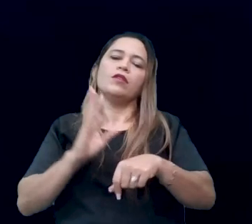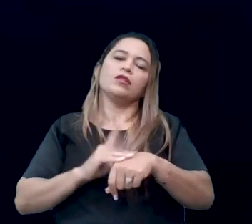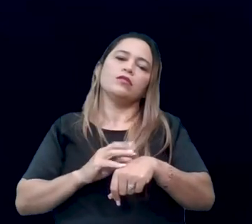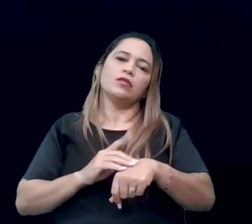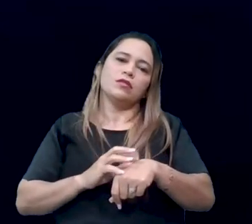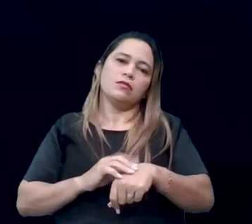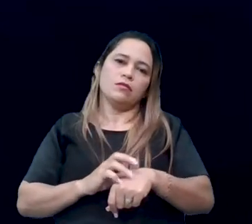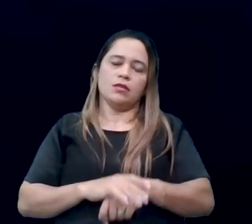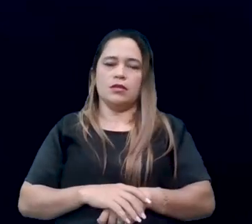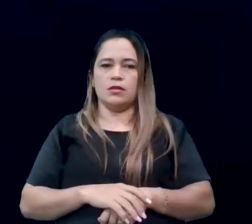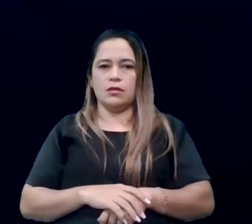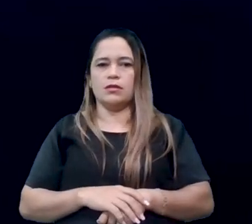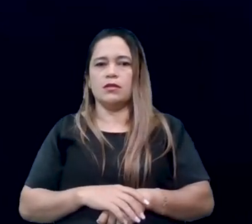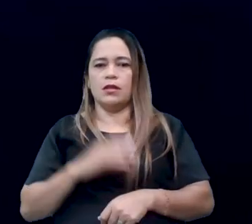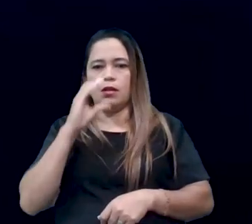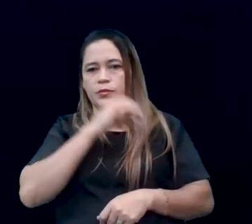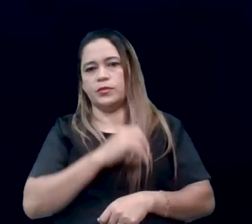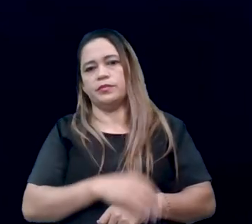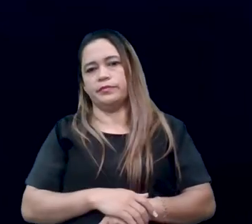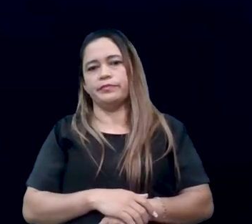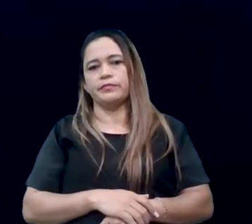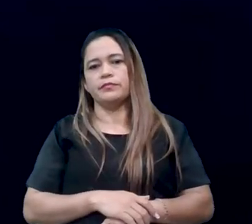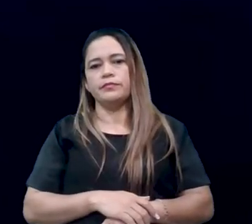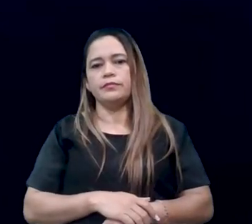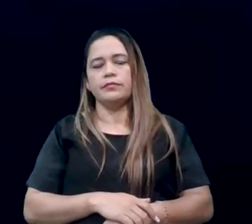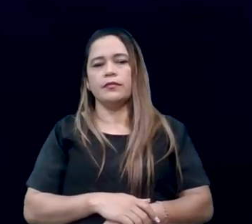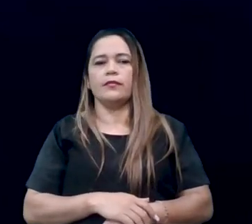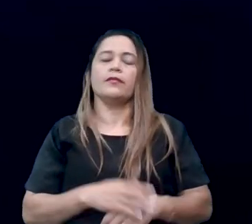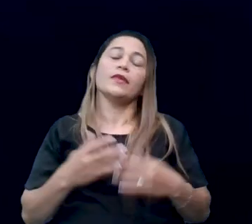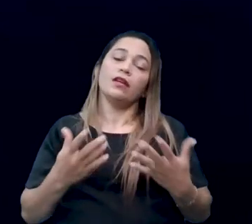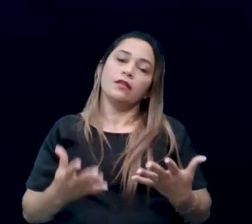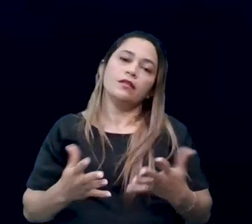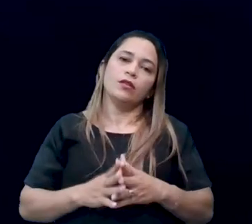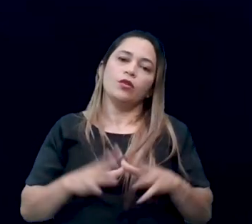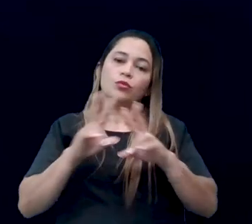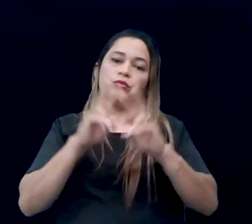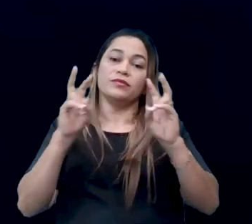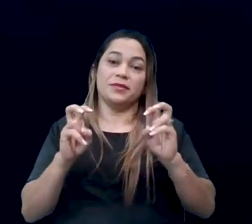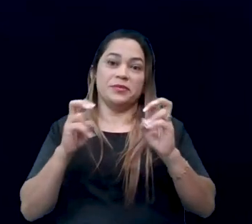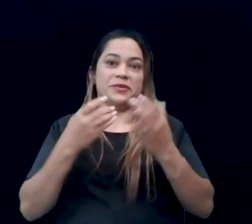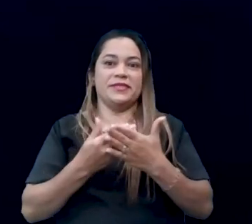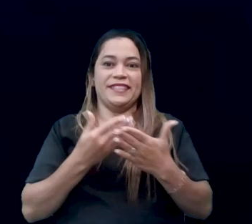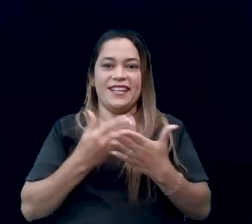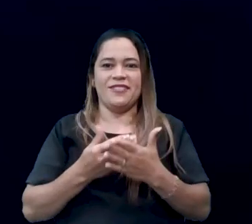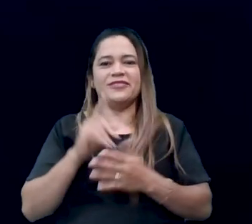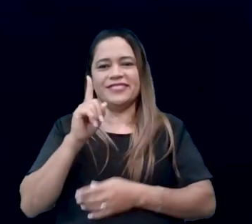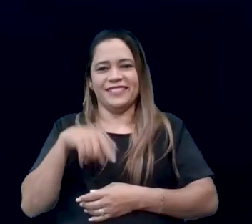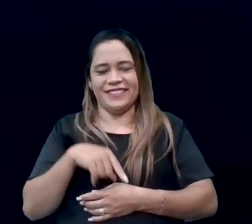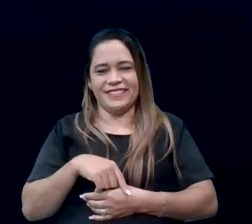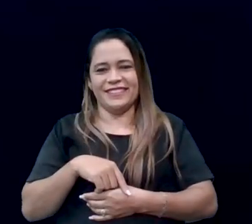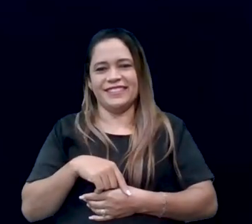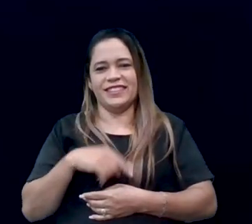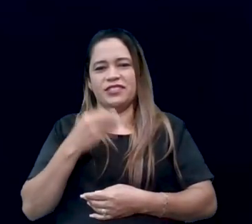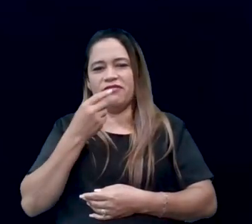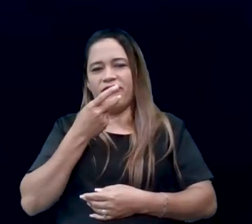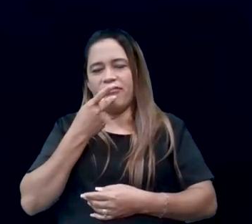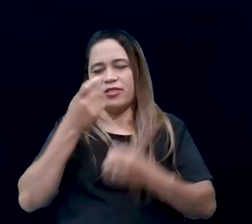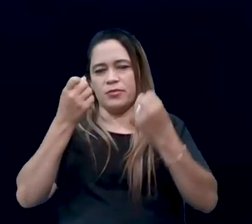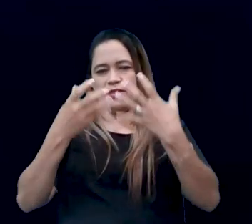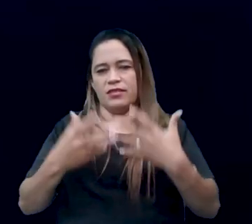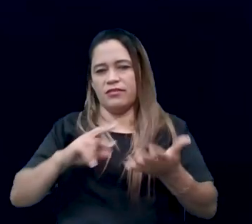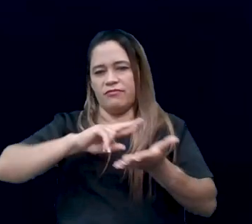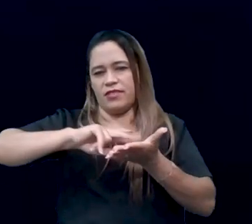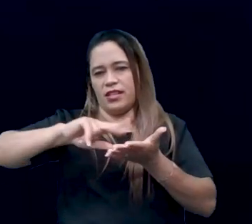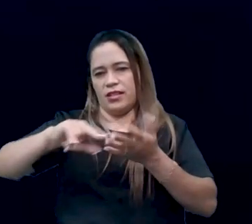naquela situação momentânea. Tá ok? Pessoal, o tema da nossa aula de hoje foi esse. A gente falou um pouquinho sobre